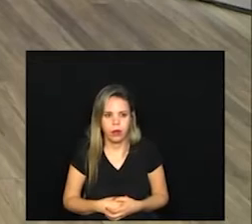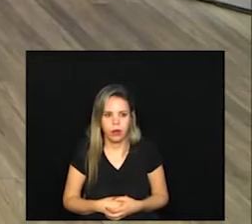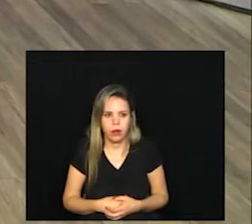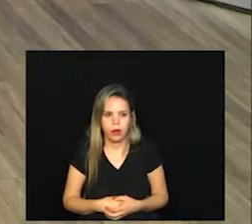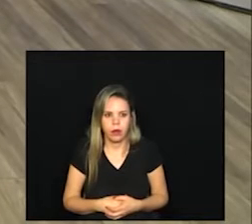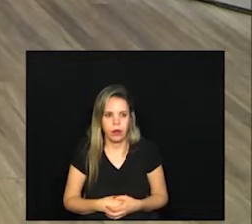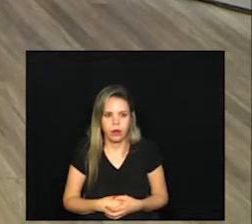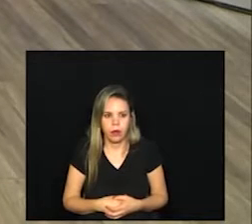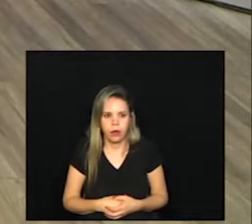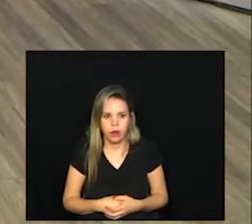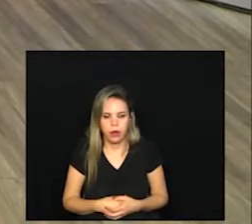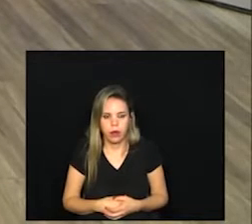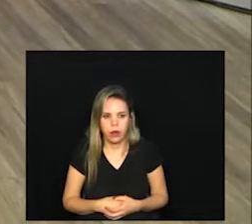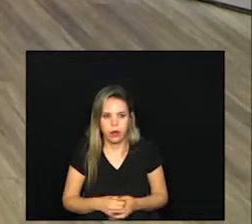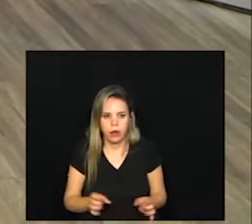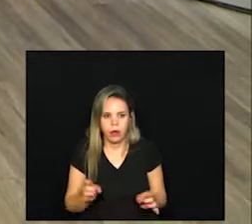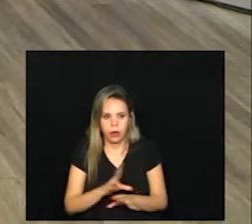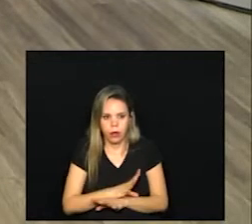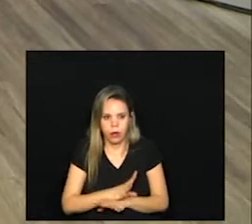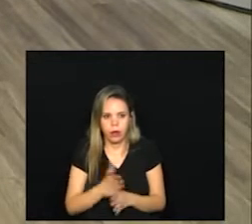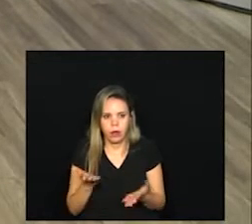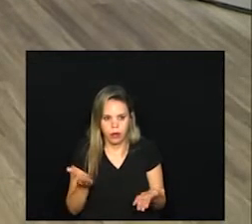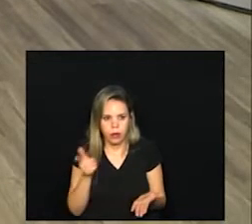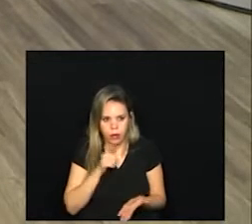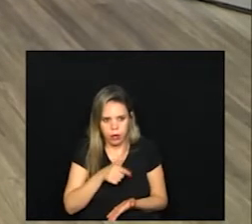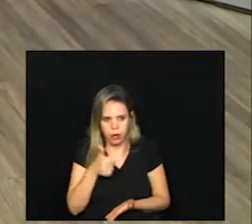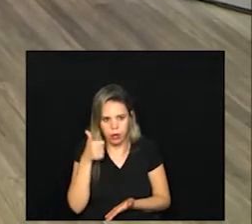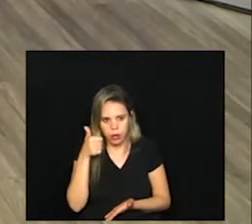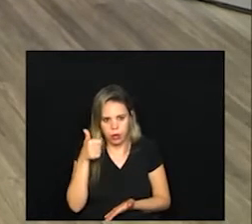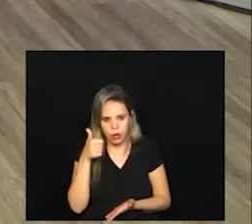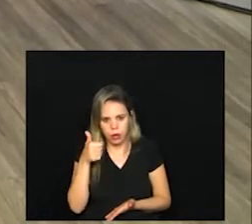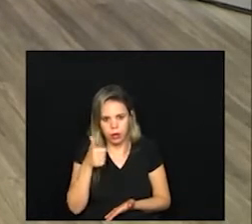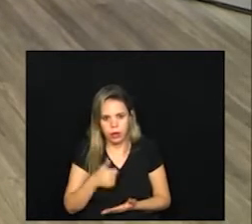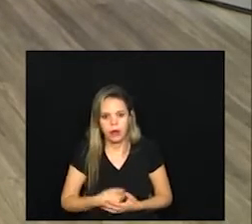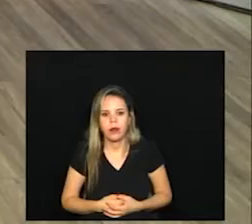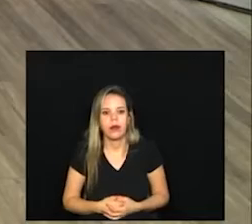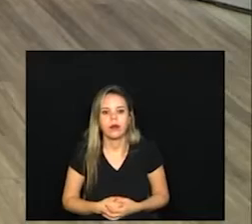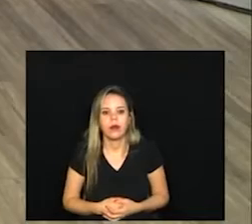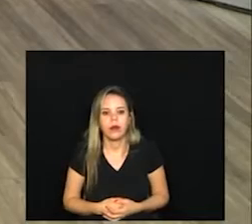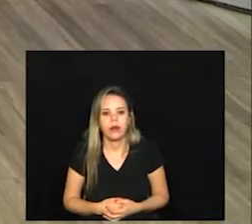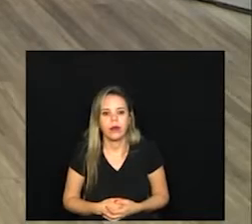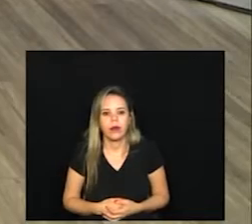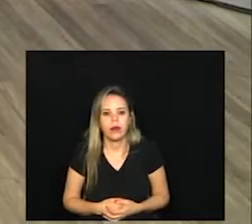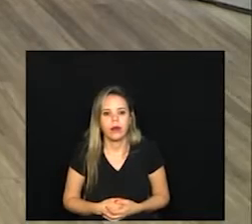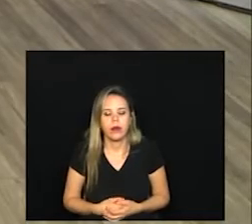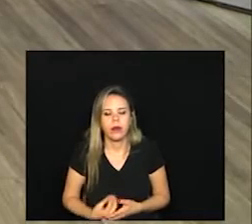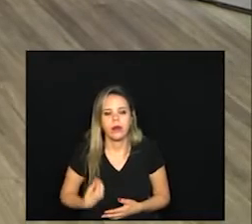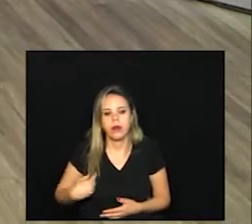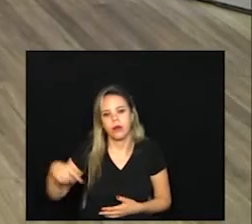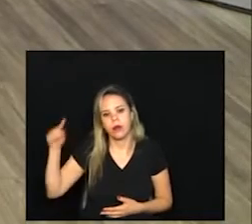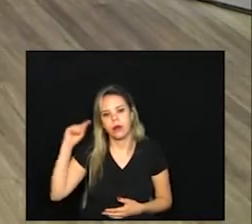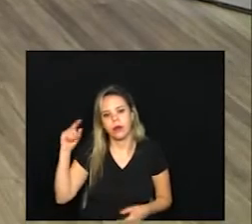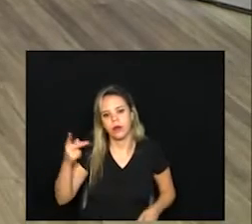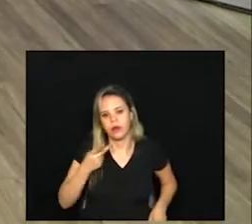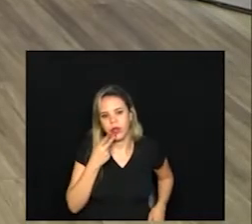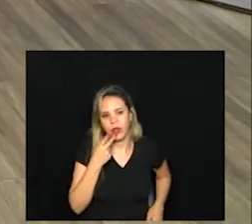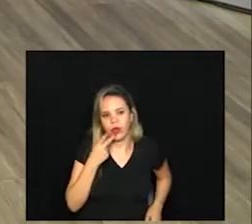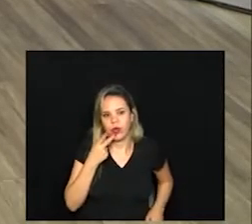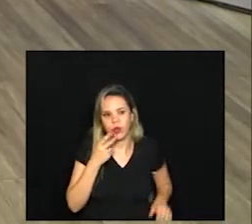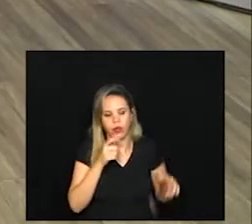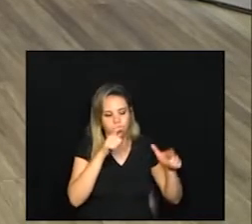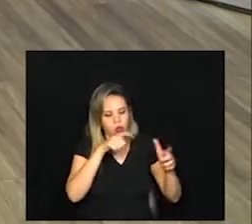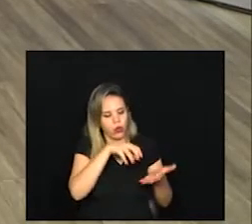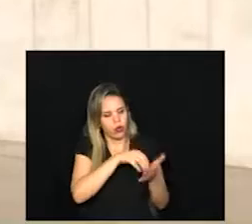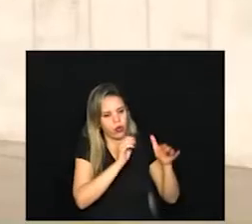Pronto. Agora consegue me ouvir, Gabriel? Então, nós estávamos falando a respeito do bagageiro,